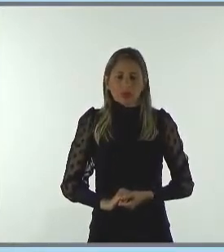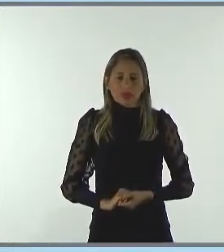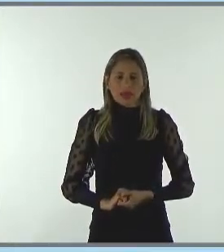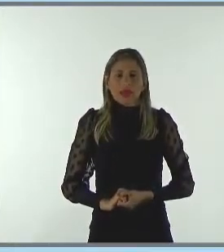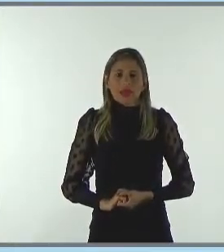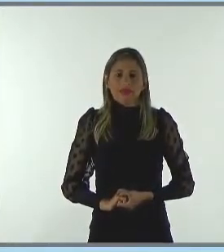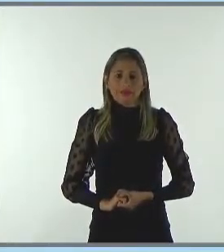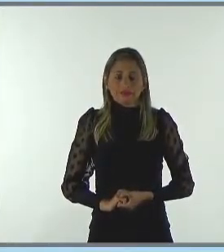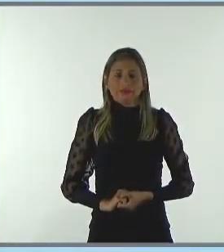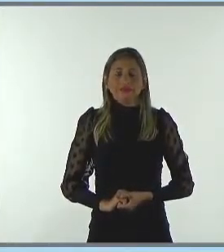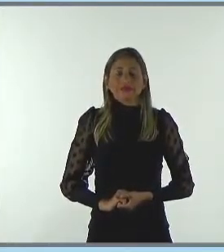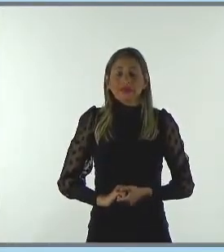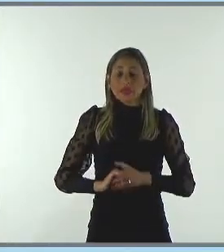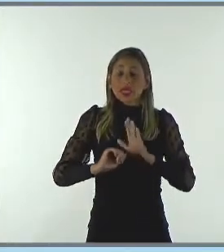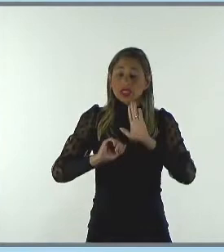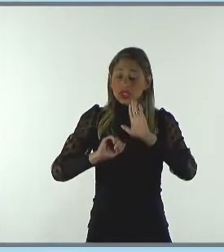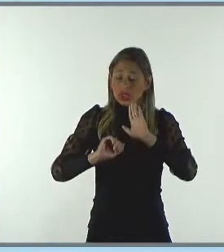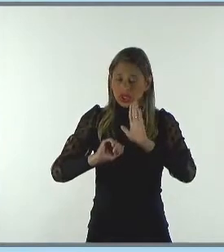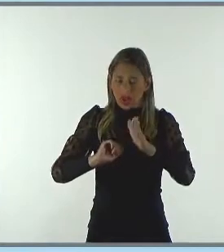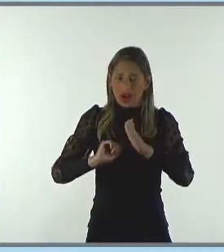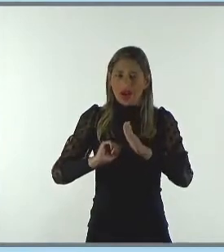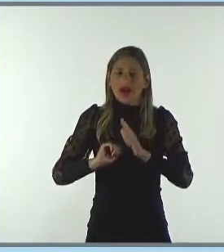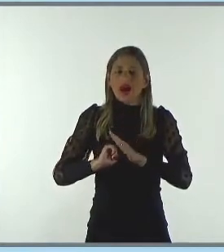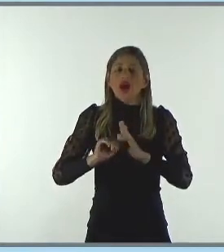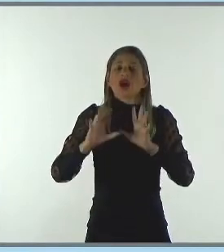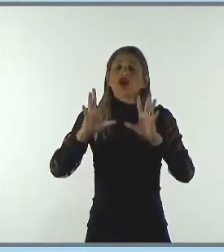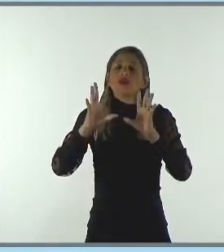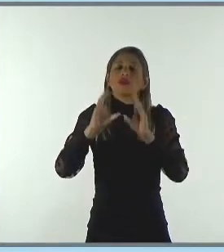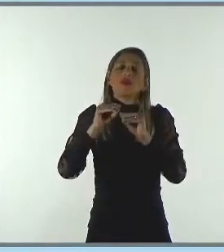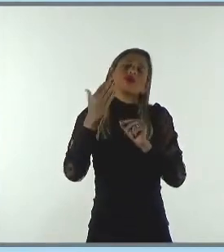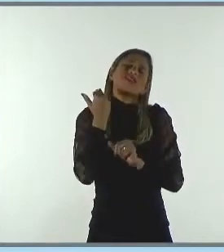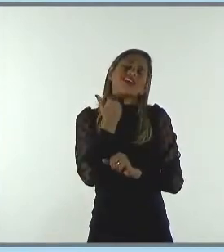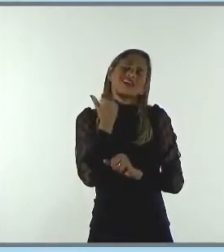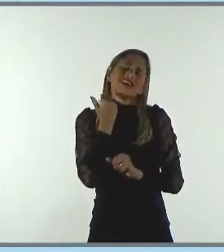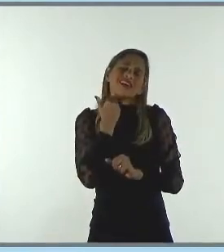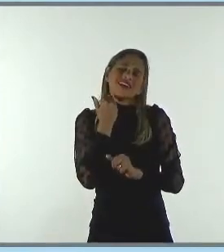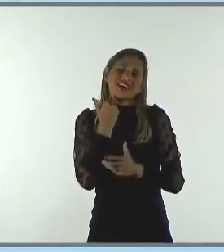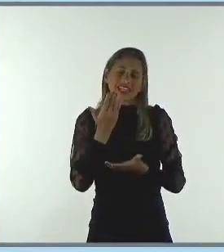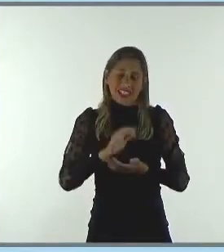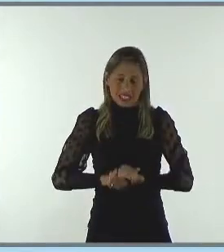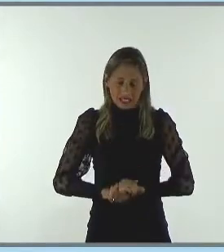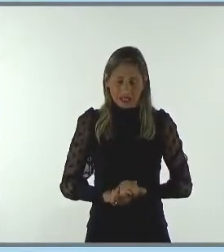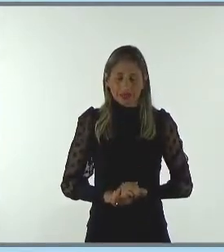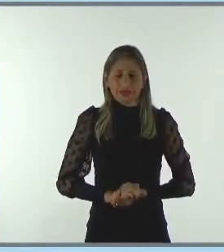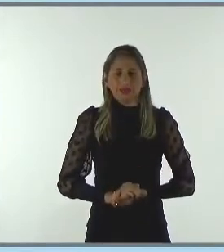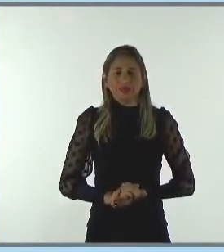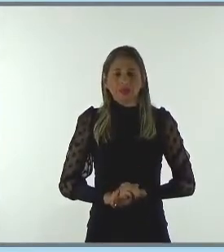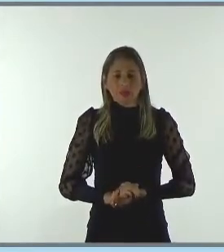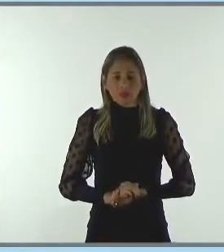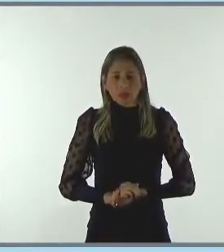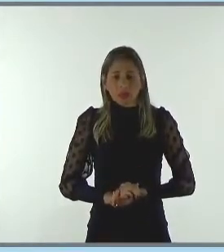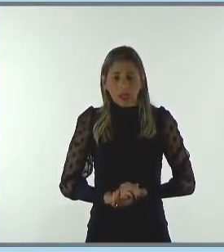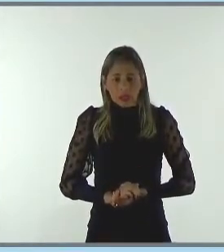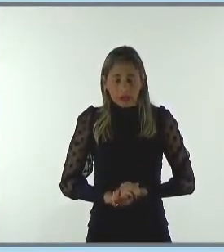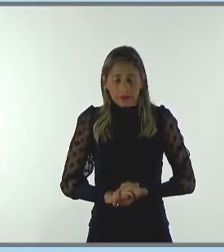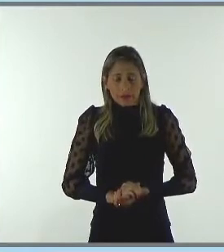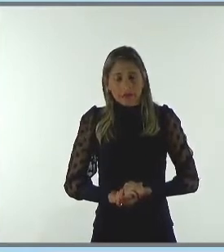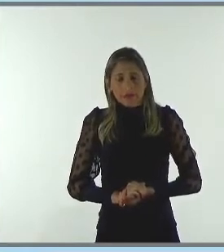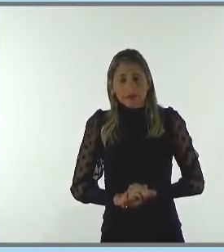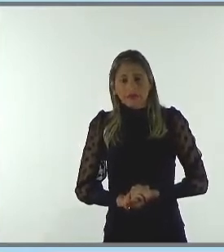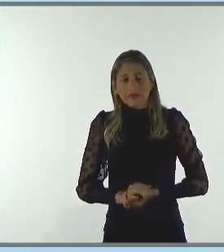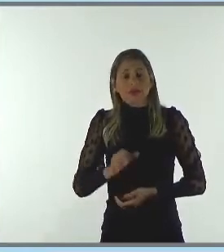Já caminhando, pessoal, para uma conclusão, para não cansar tantos, eu queria fazer só algumas